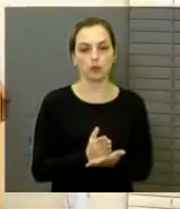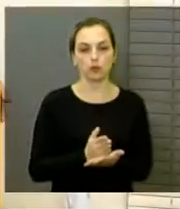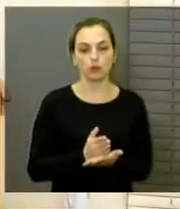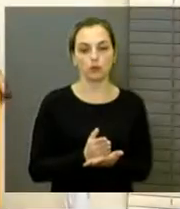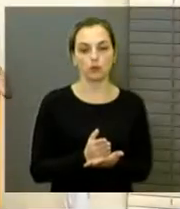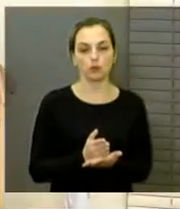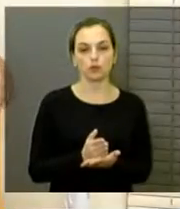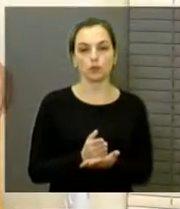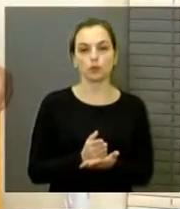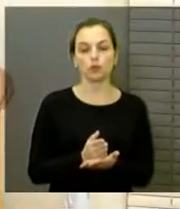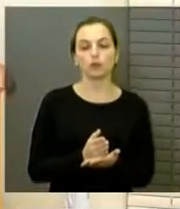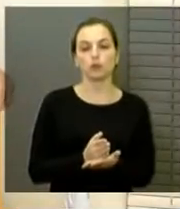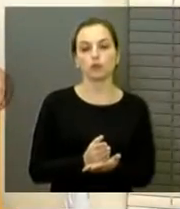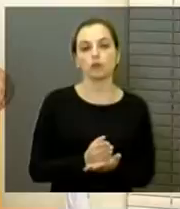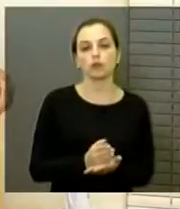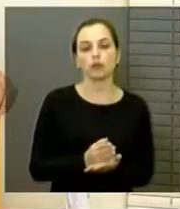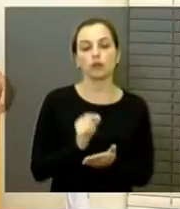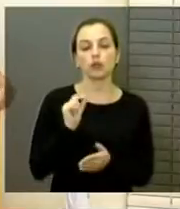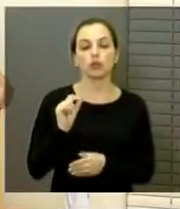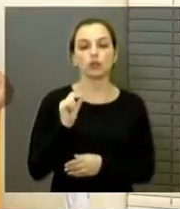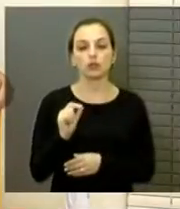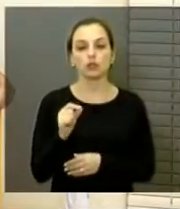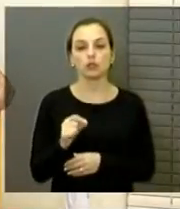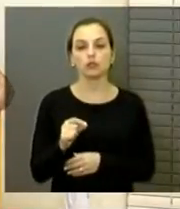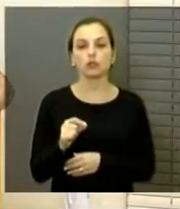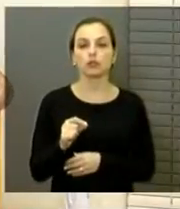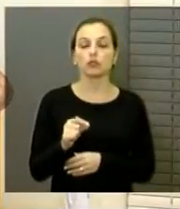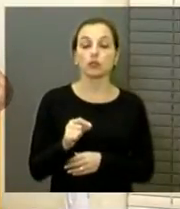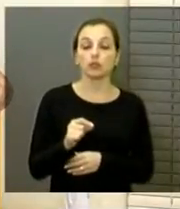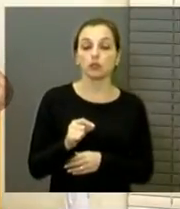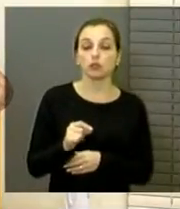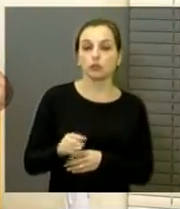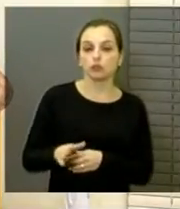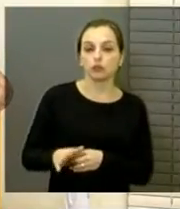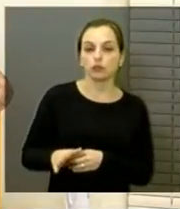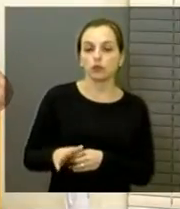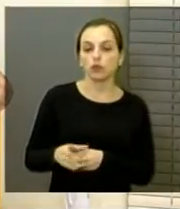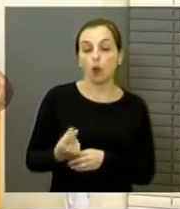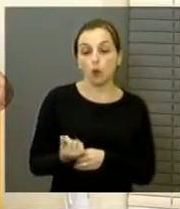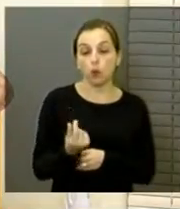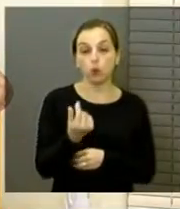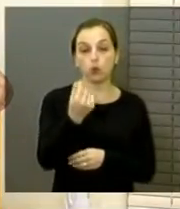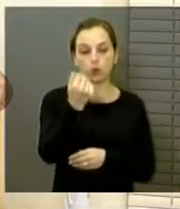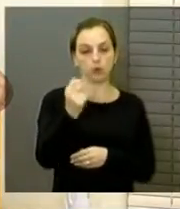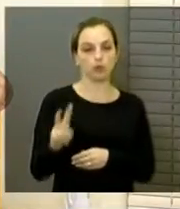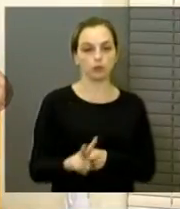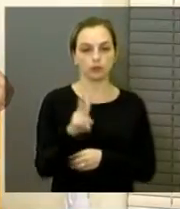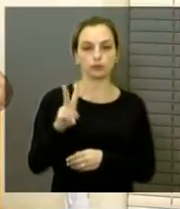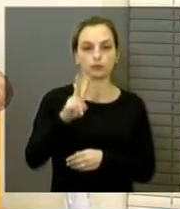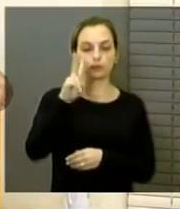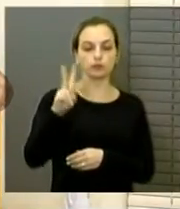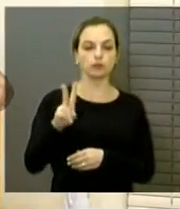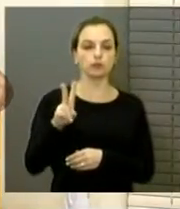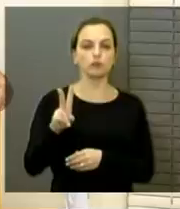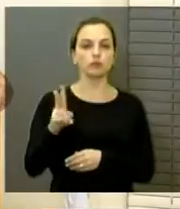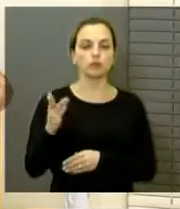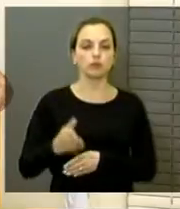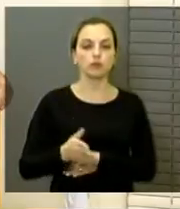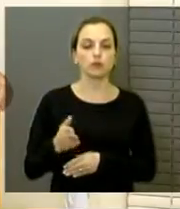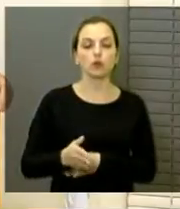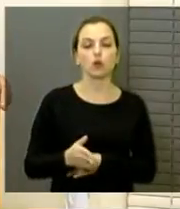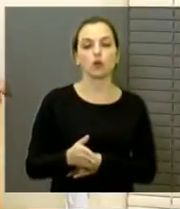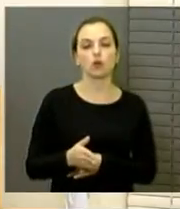Consequência disso, né, isso dói nas torneiras e no bolso do cidadão. O valor exorbitante hoje da taxa